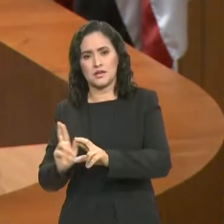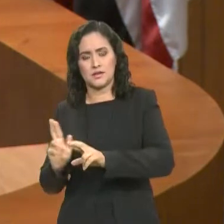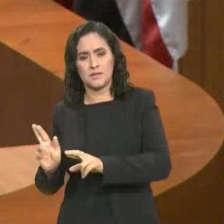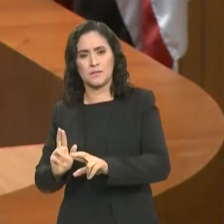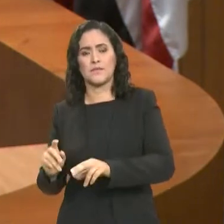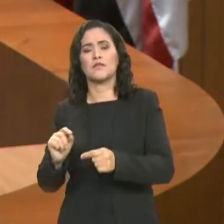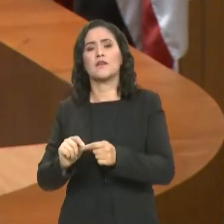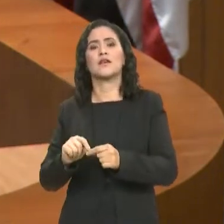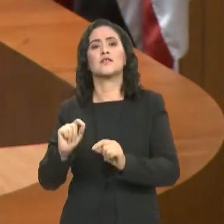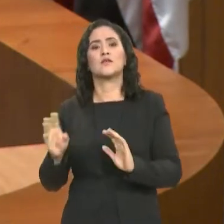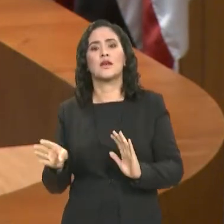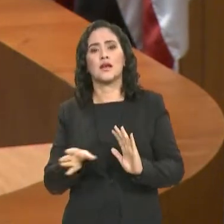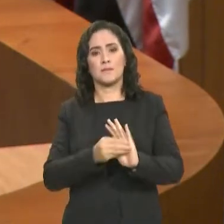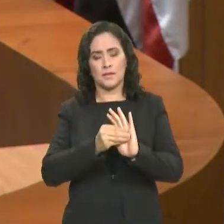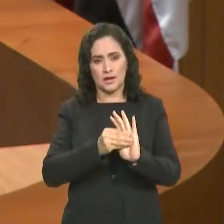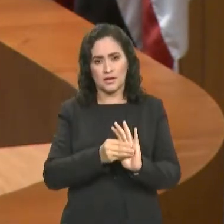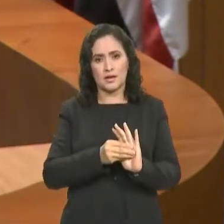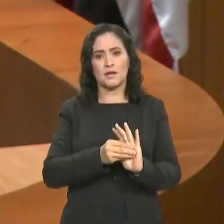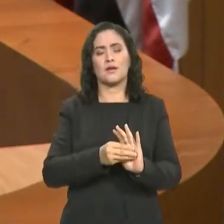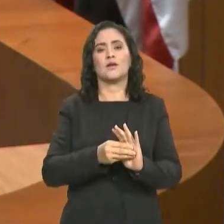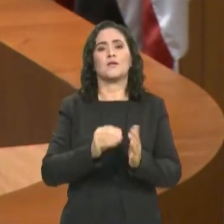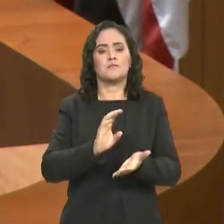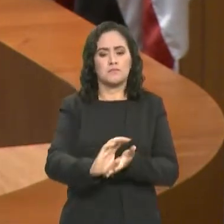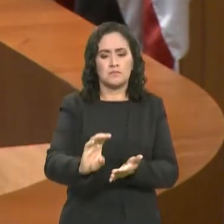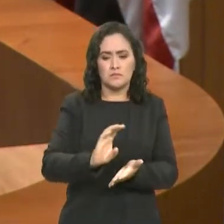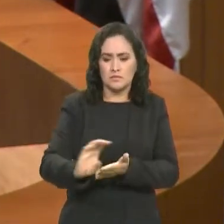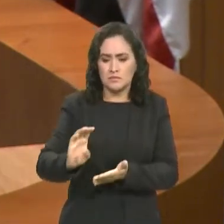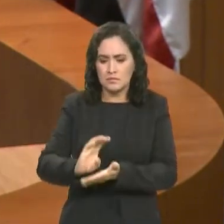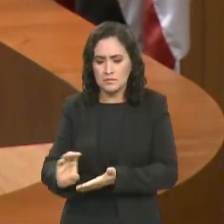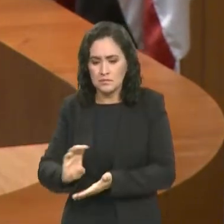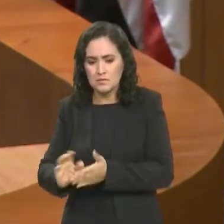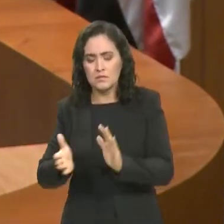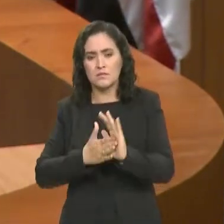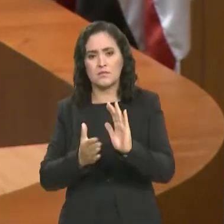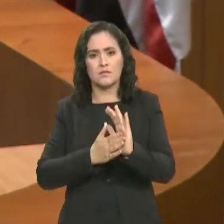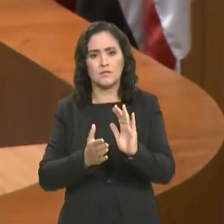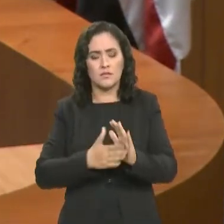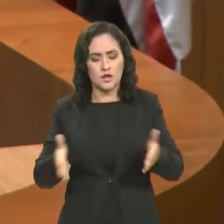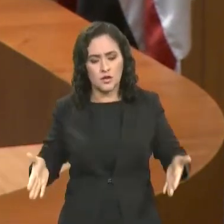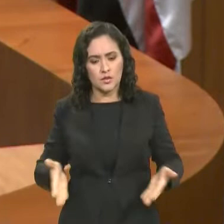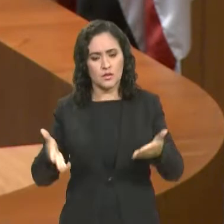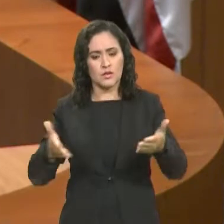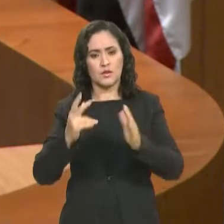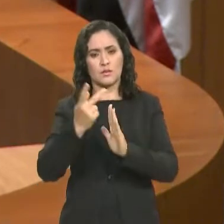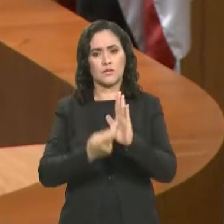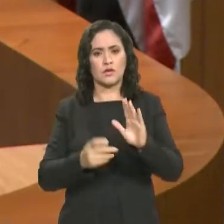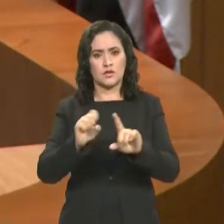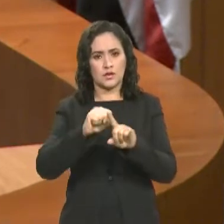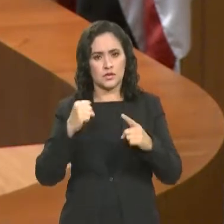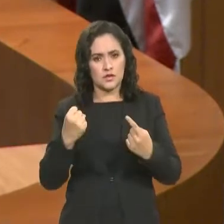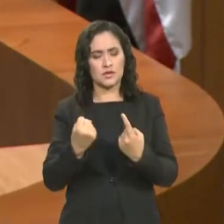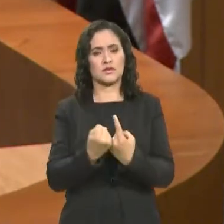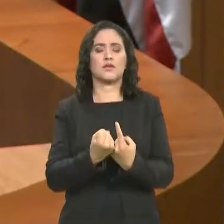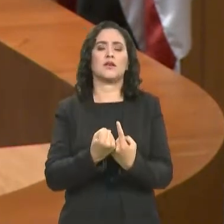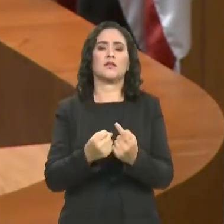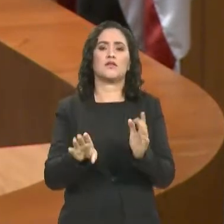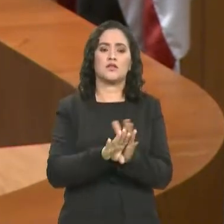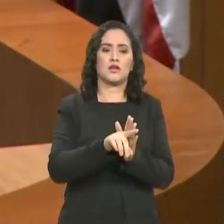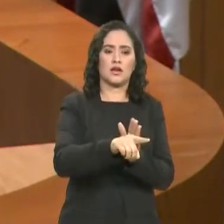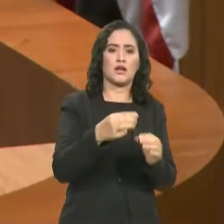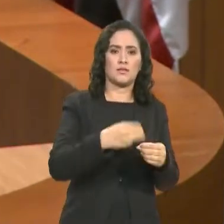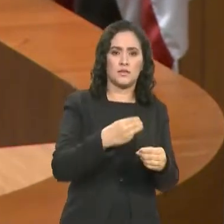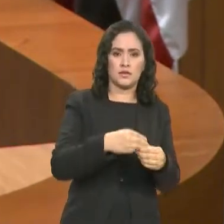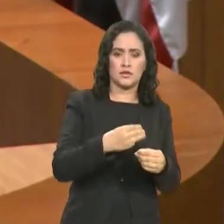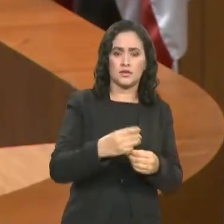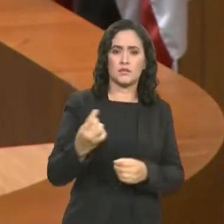chegam através de indicações, estimulando que programas sociais cheguem àqueles municípios. E em cada município